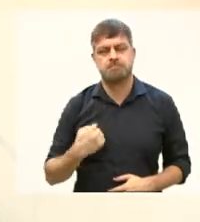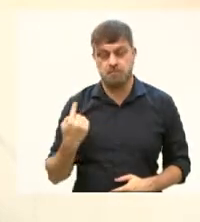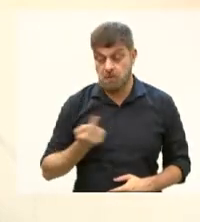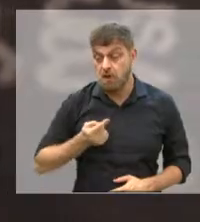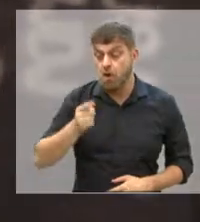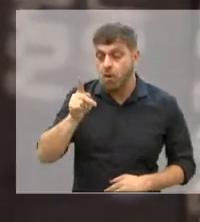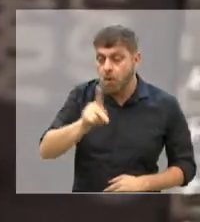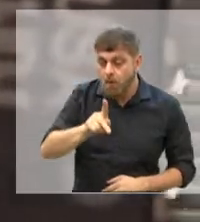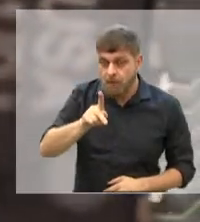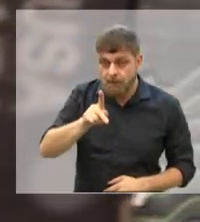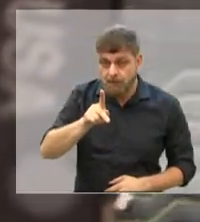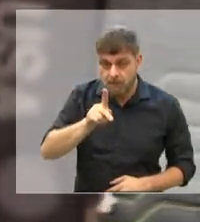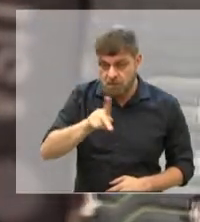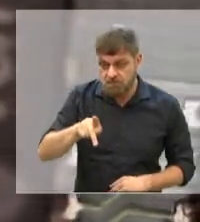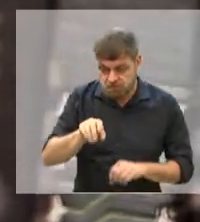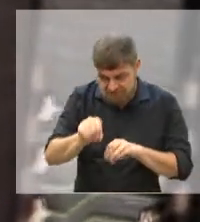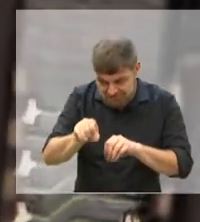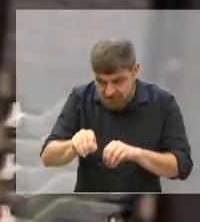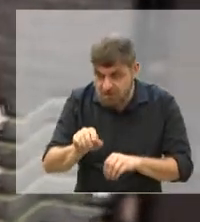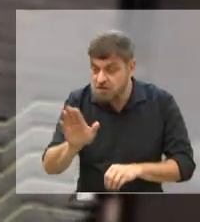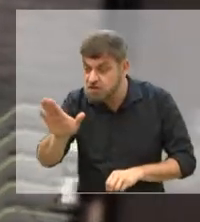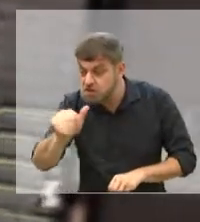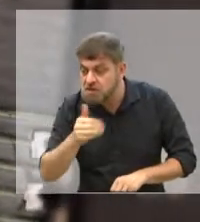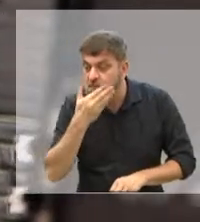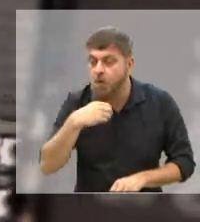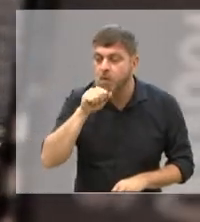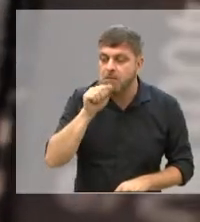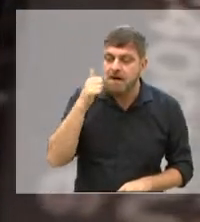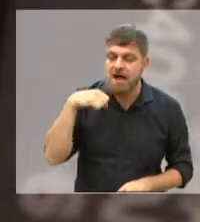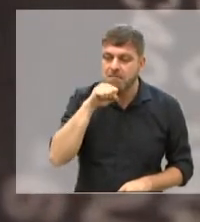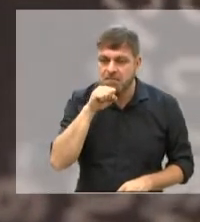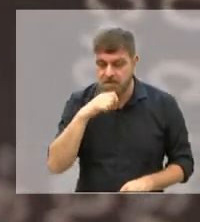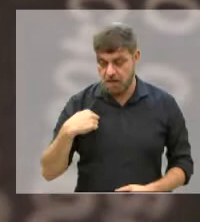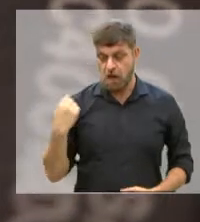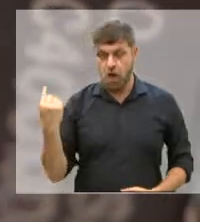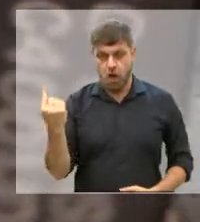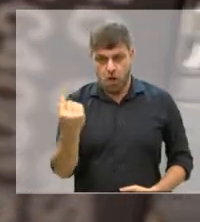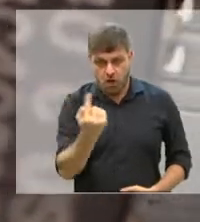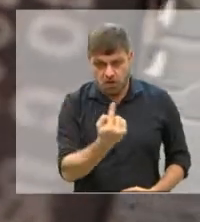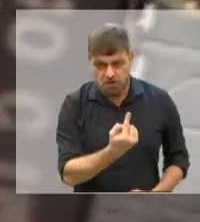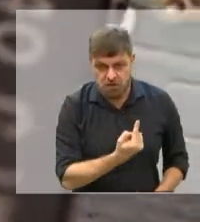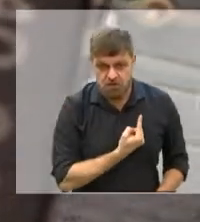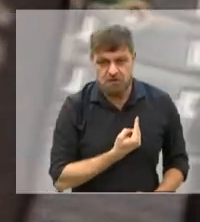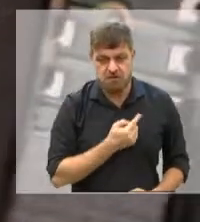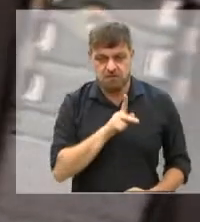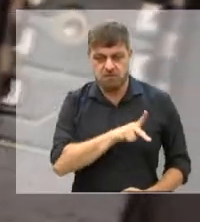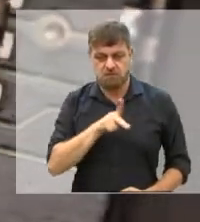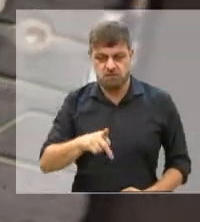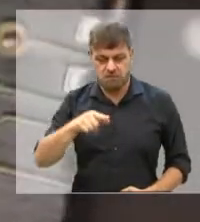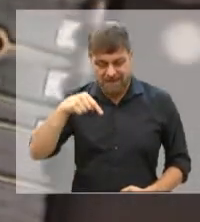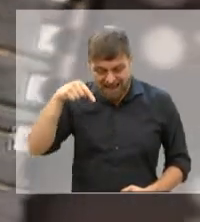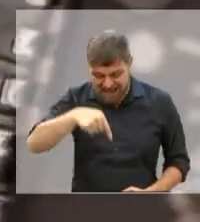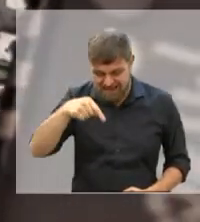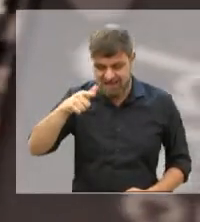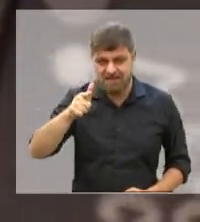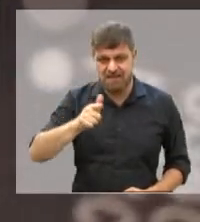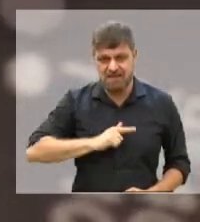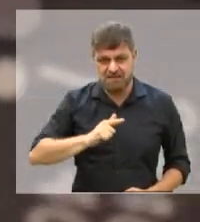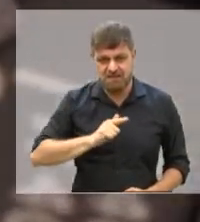os pais compraram. Em vez de nós termos aqui